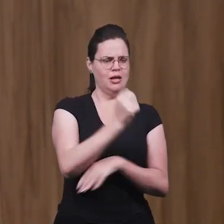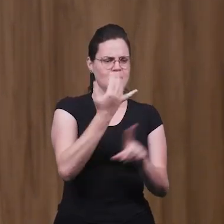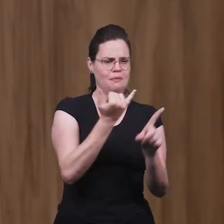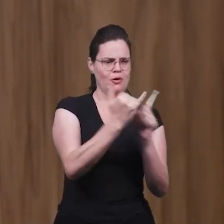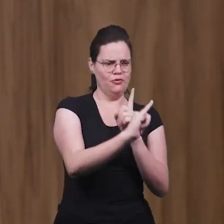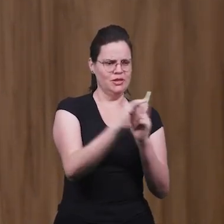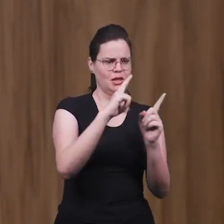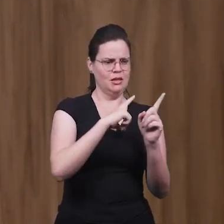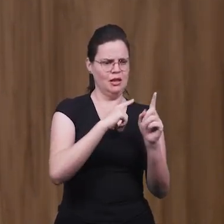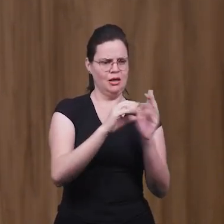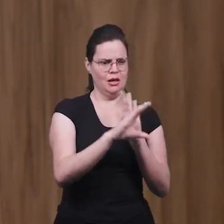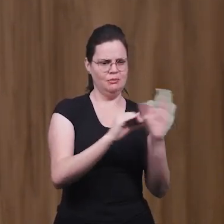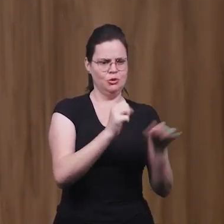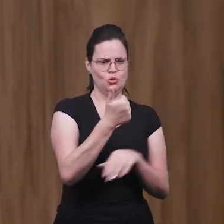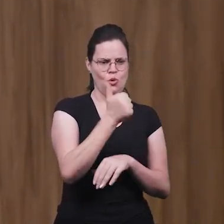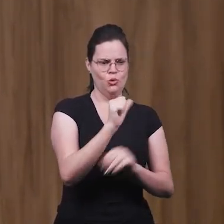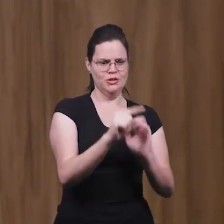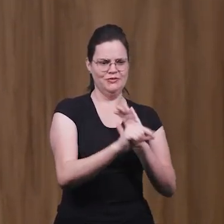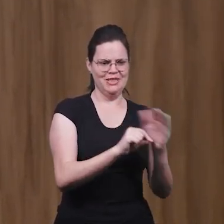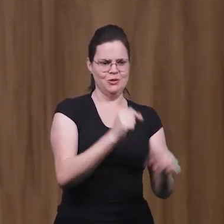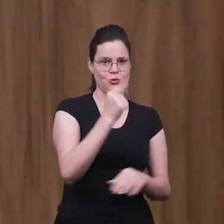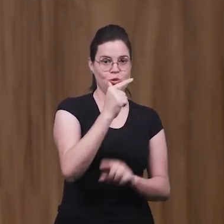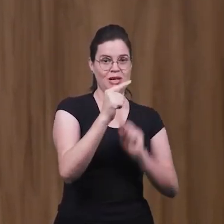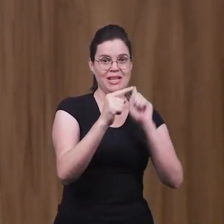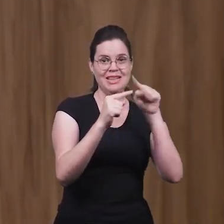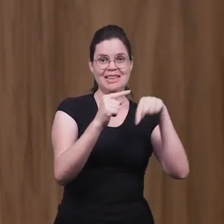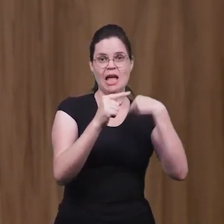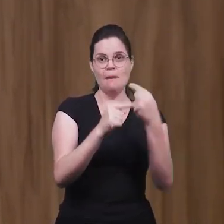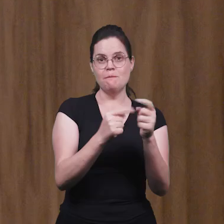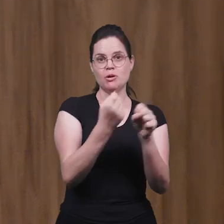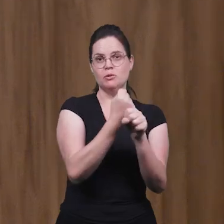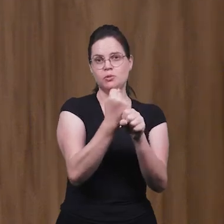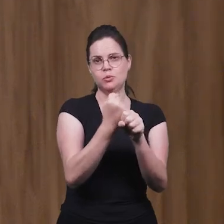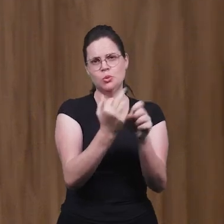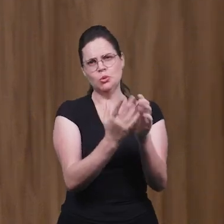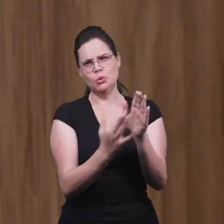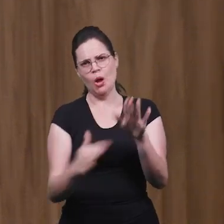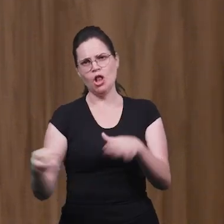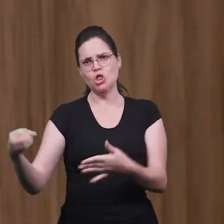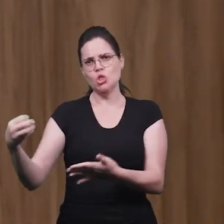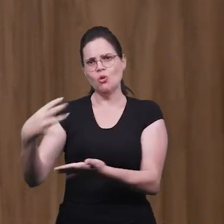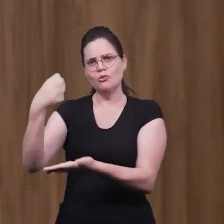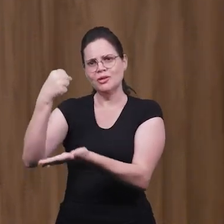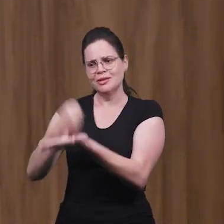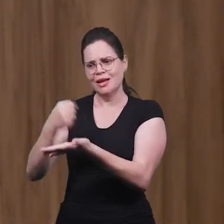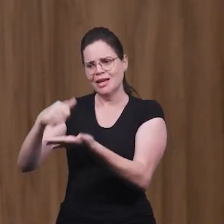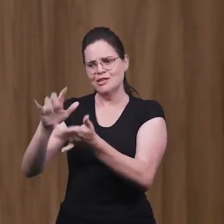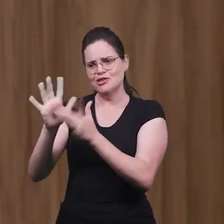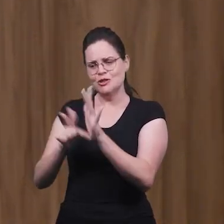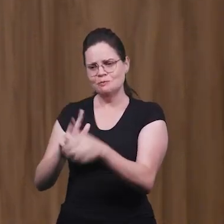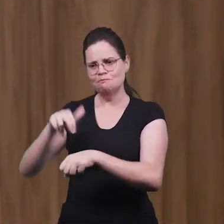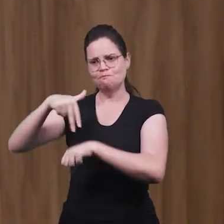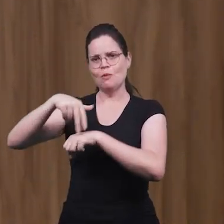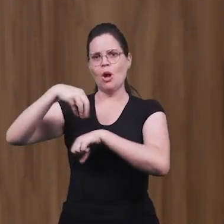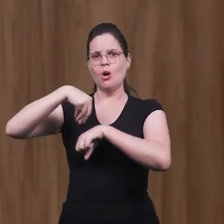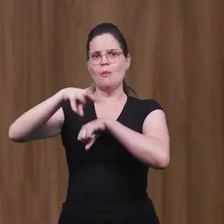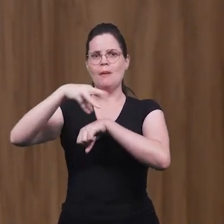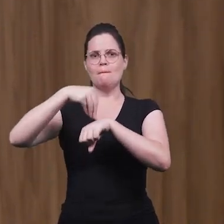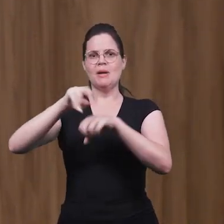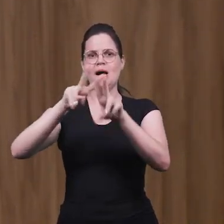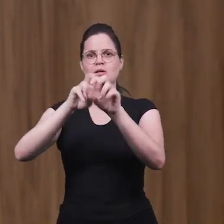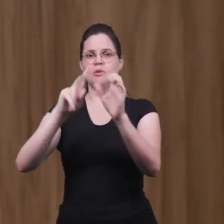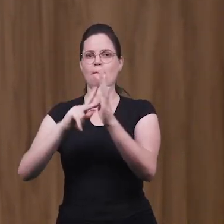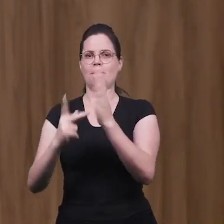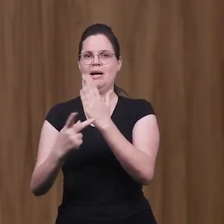revelado por Deus ao profeta Isaías, no capítulo 11, verso 2. Ele confirmou isso através das 7 parábolas que ele profere no capítulo